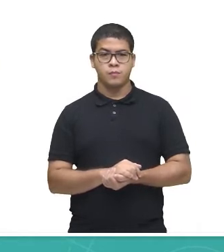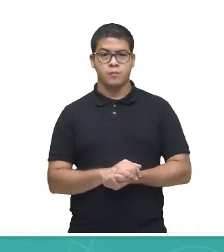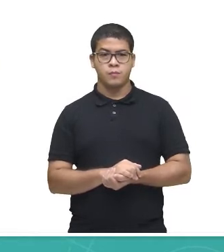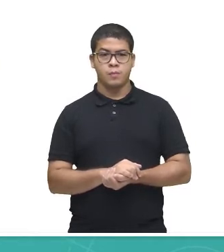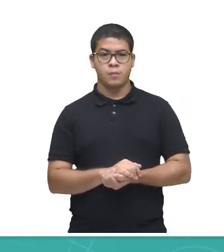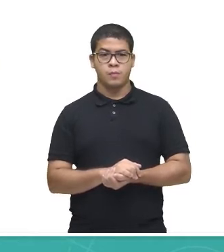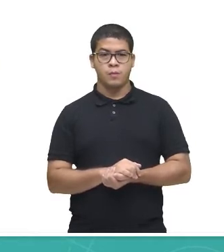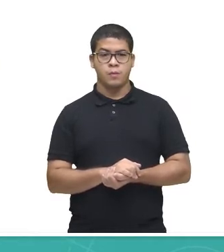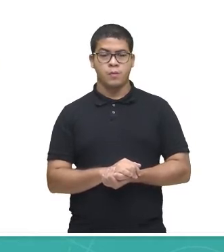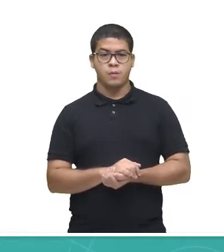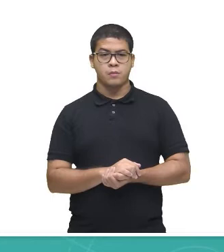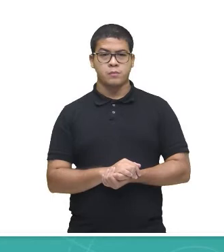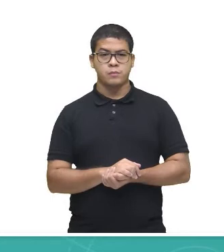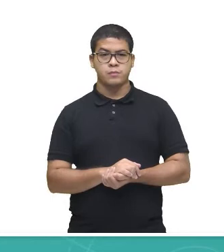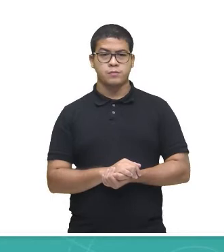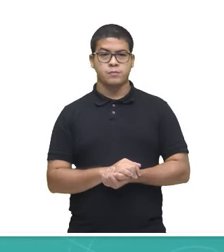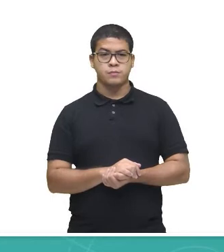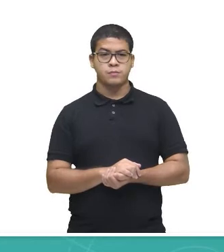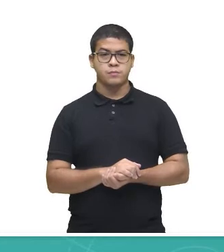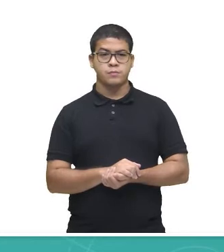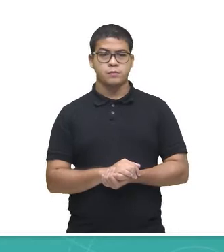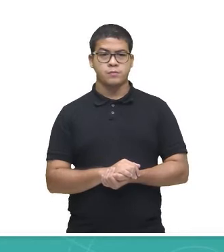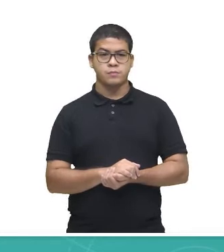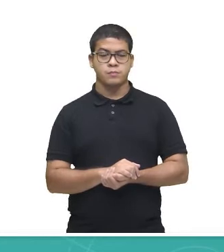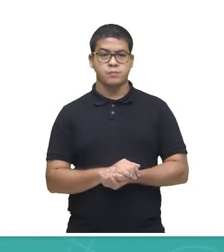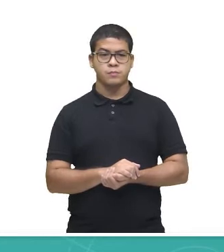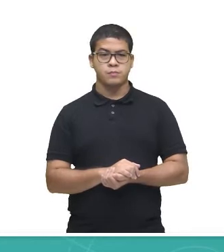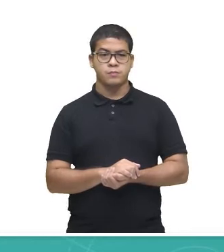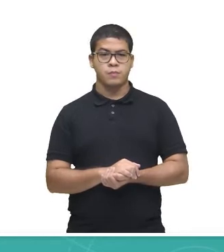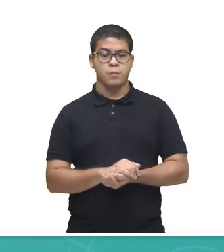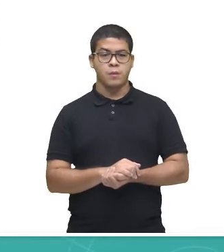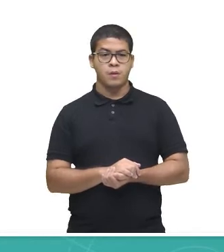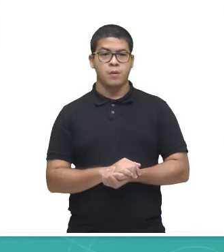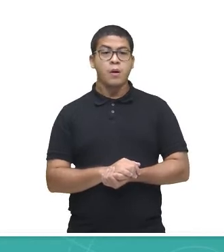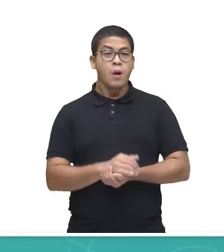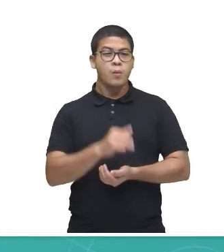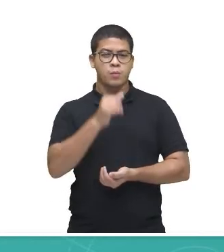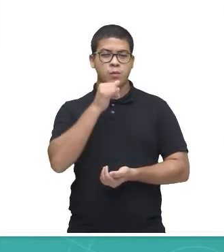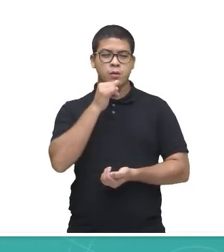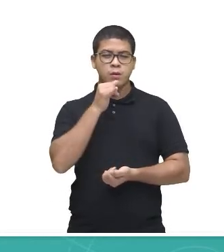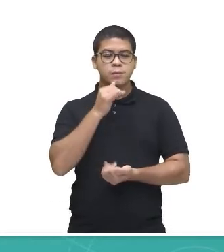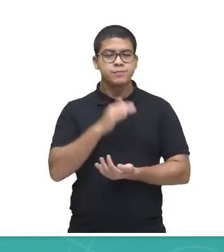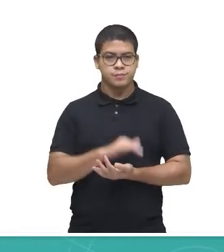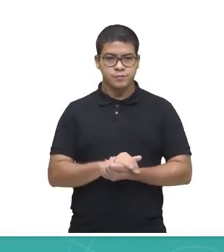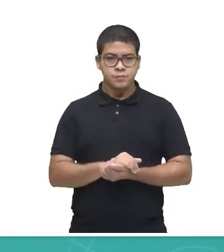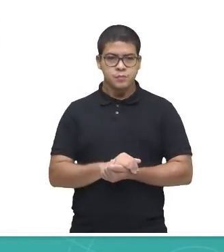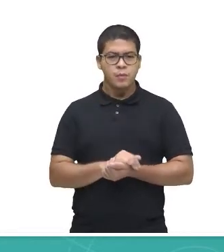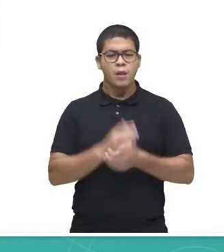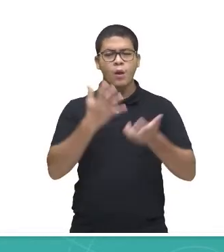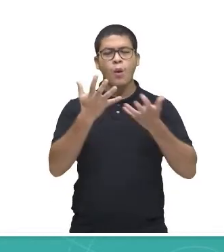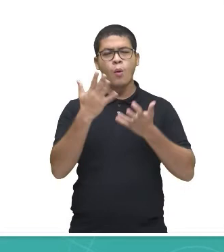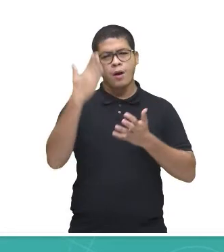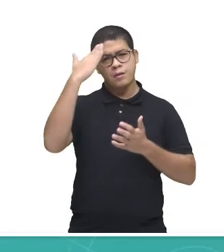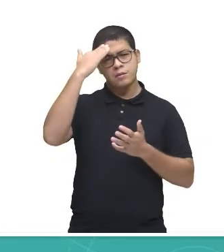exemplo, certo? E eu quero saber qual é a medida desse ângulo aqui em azul. O que